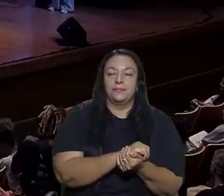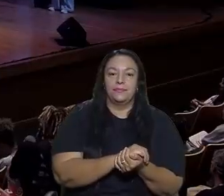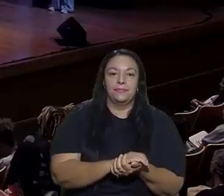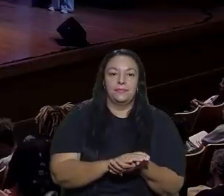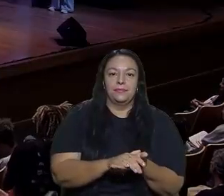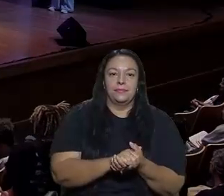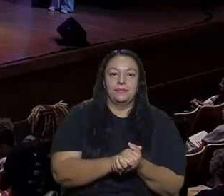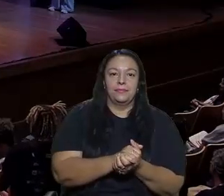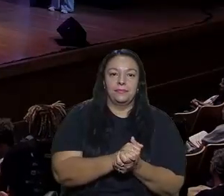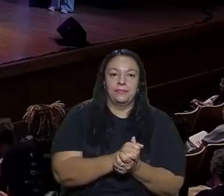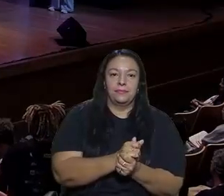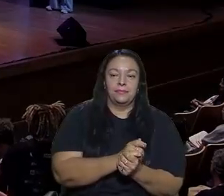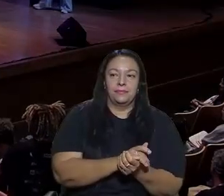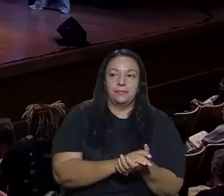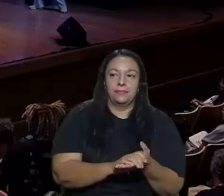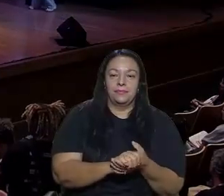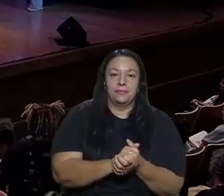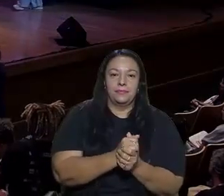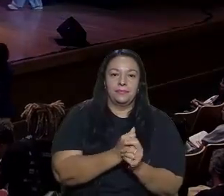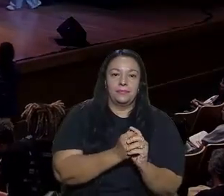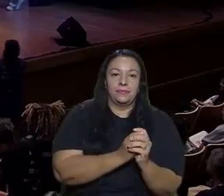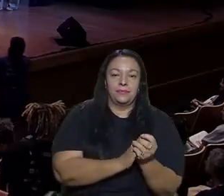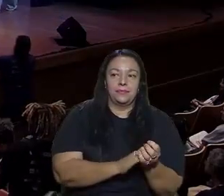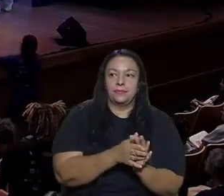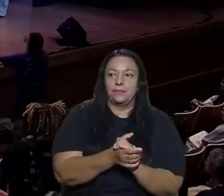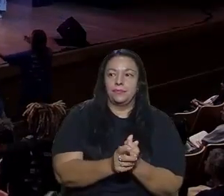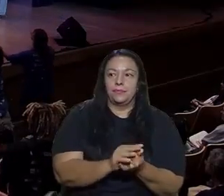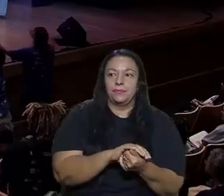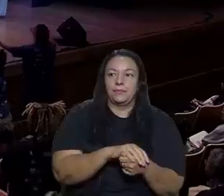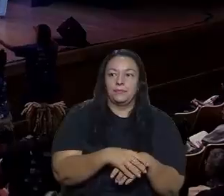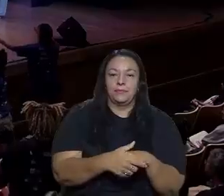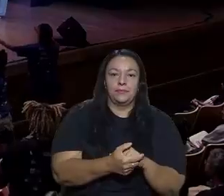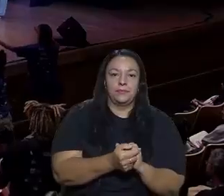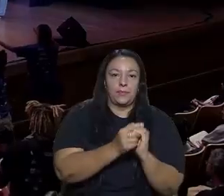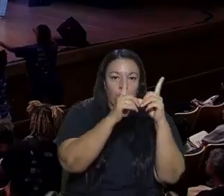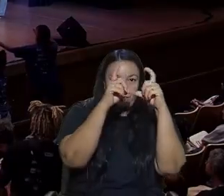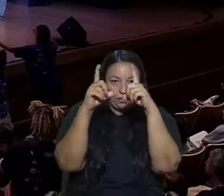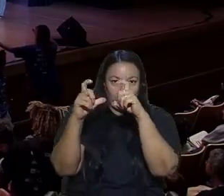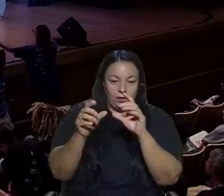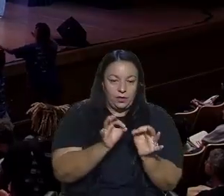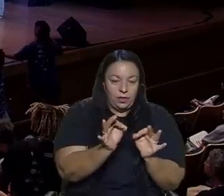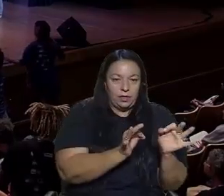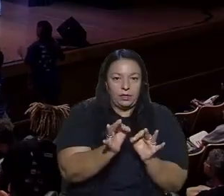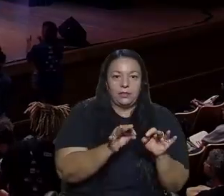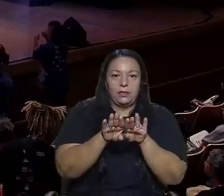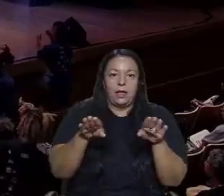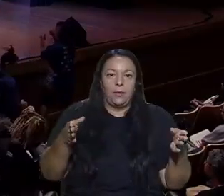professoras, tiram uma foto no palco ao lado de Afonso Borges e os inúmeros convidados que estão de pé no palco.